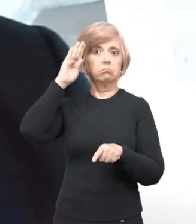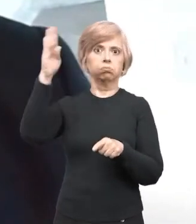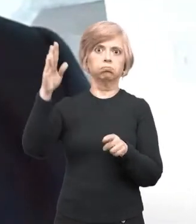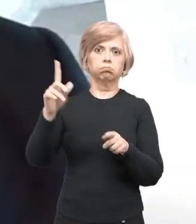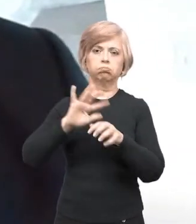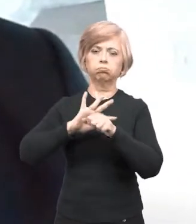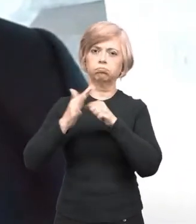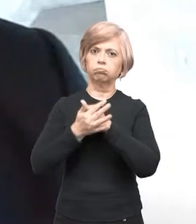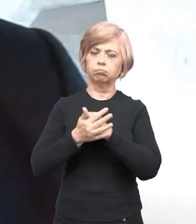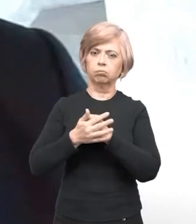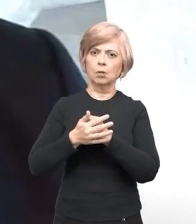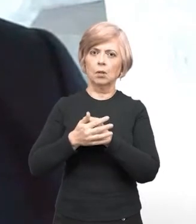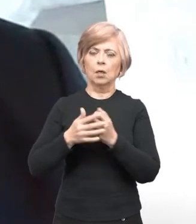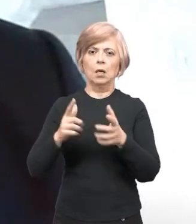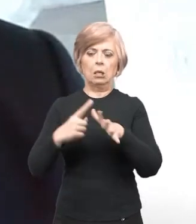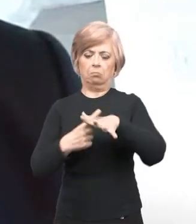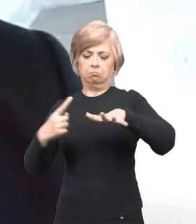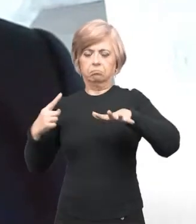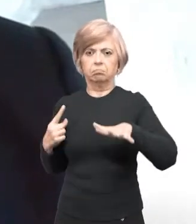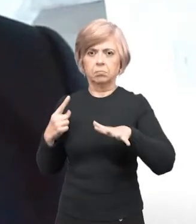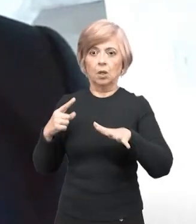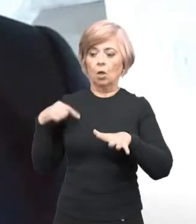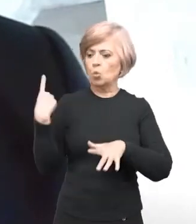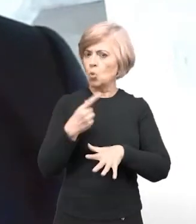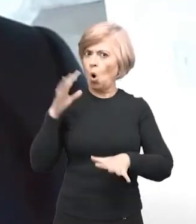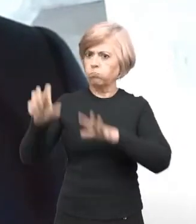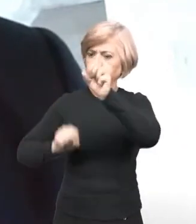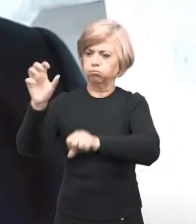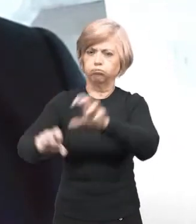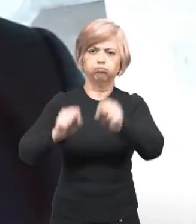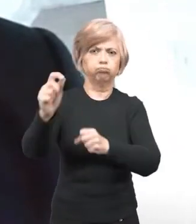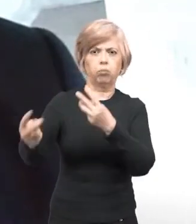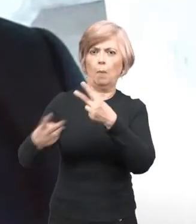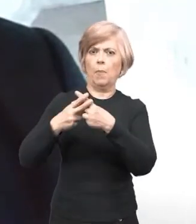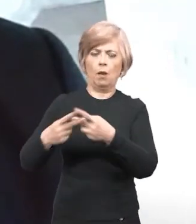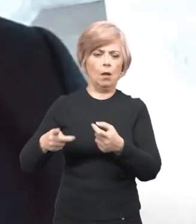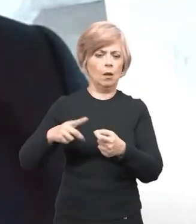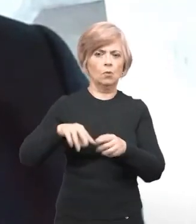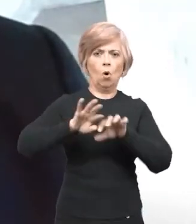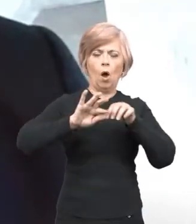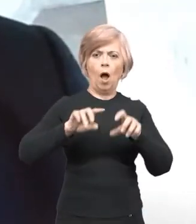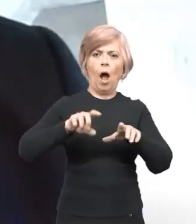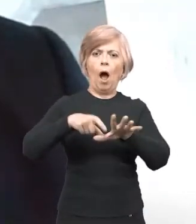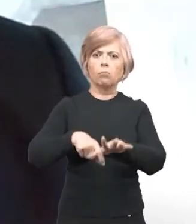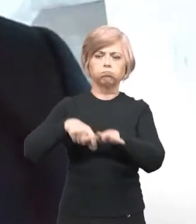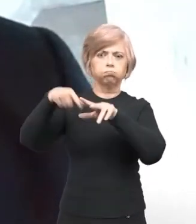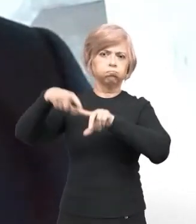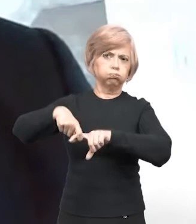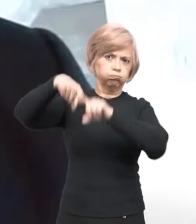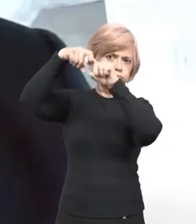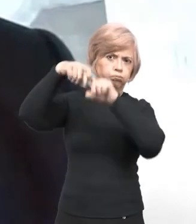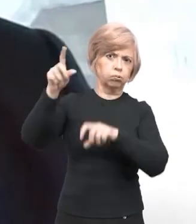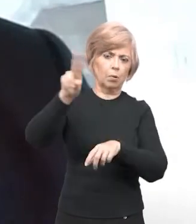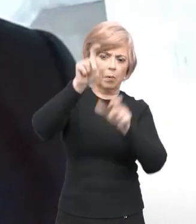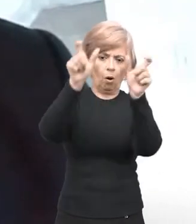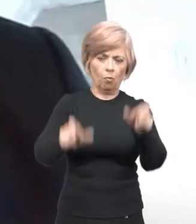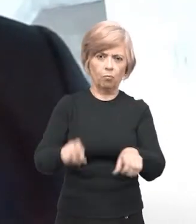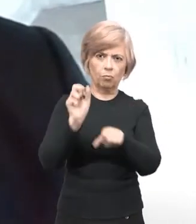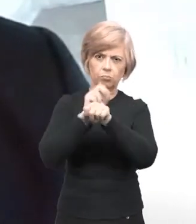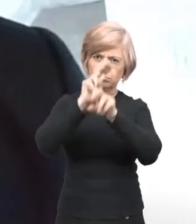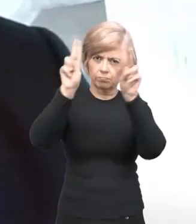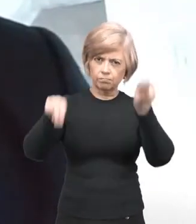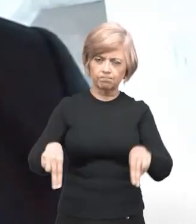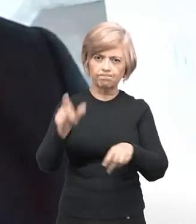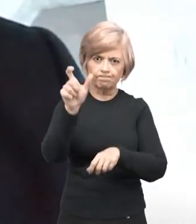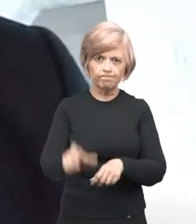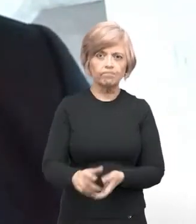né, operações importantes de busca e apreensão, afastamento de agentes públicos, né? Porque infelizmente a criminalidade não parou